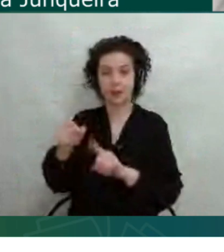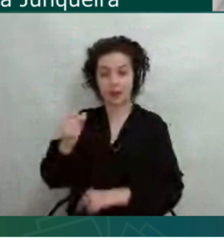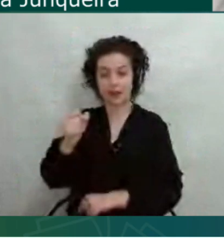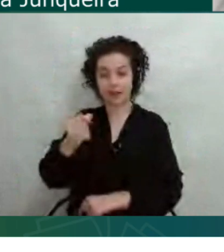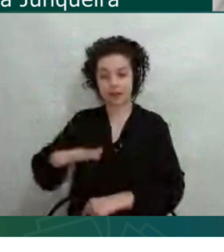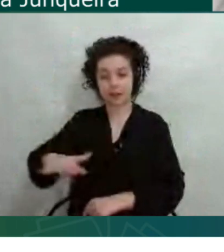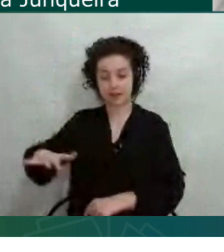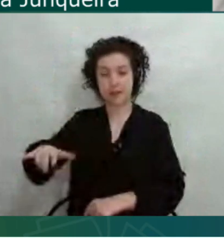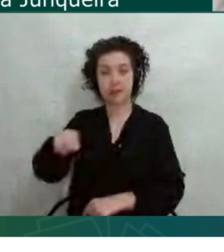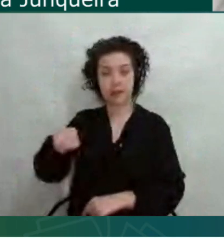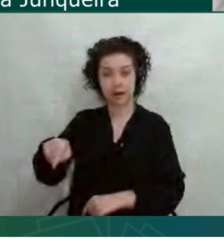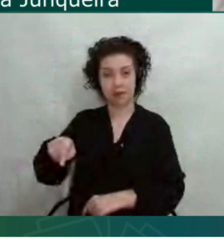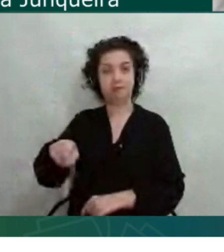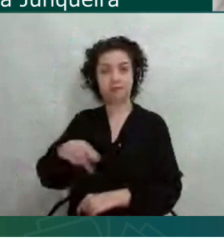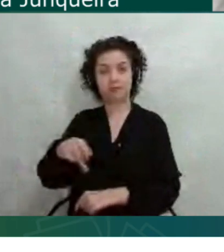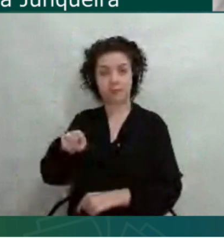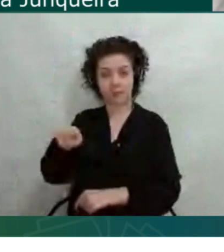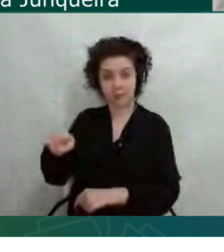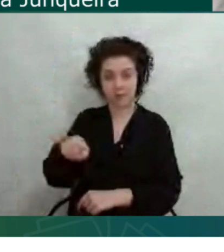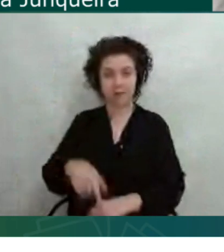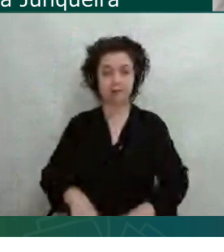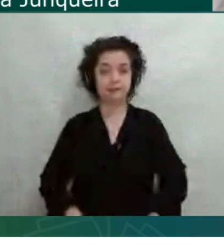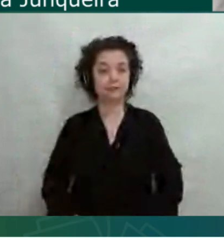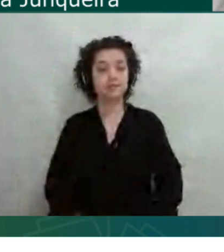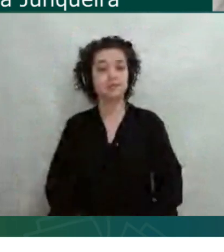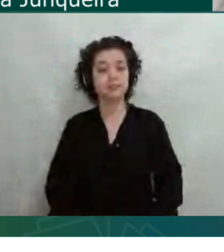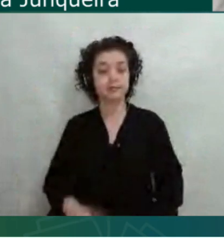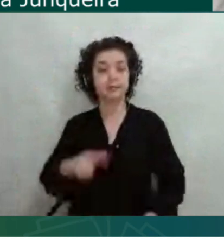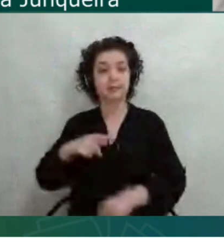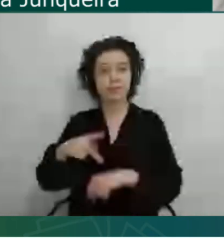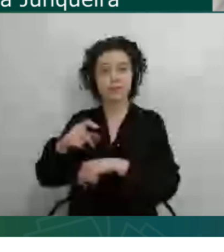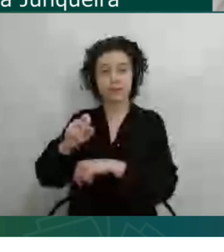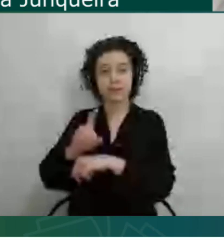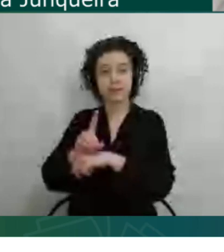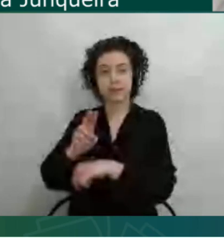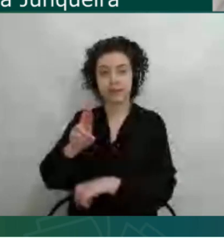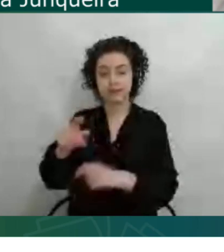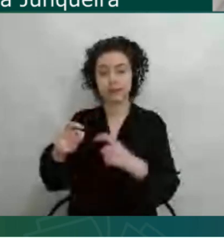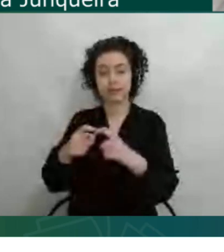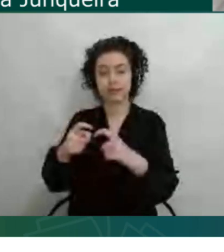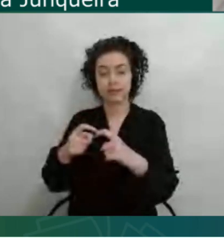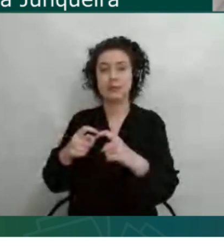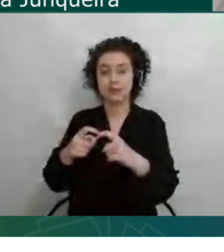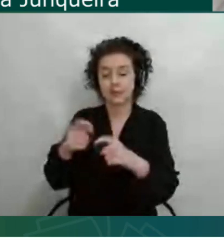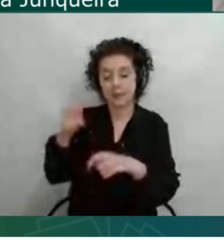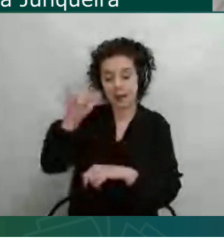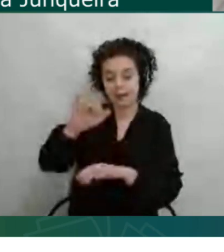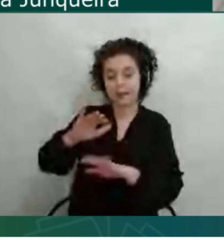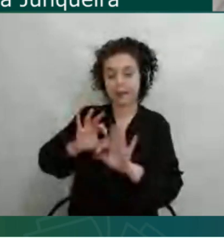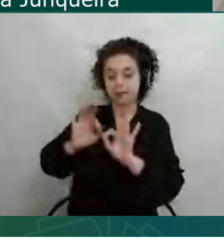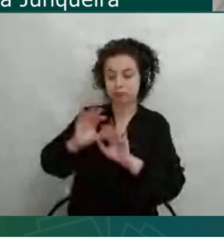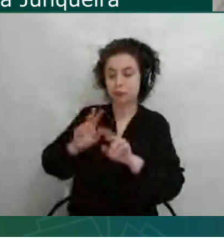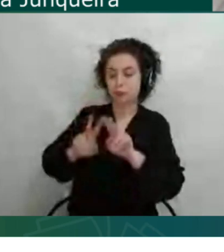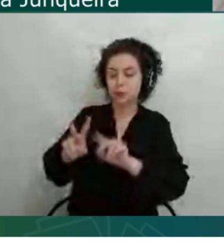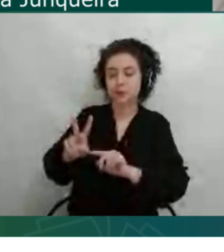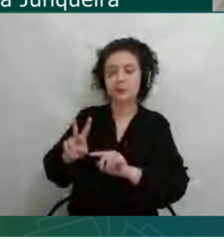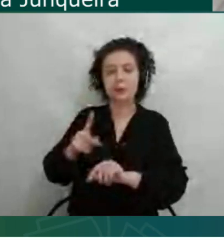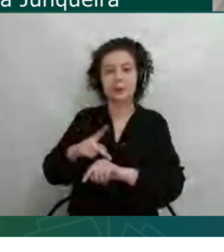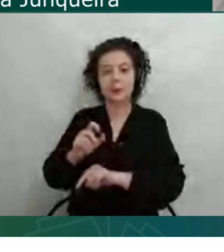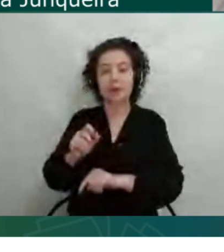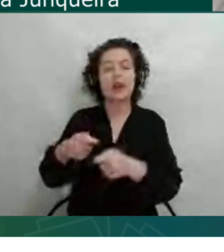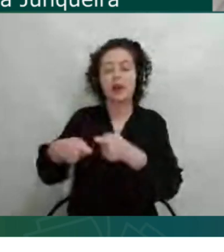que ela tem um pós-doutorado, né, em medicina preventiva, enfim, um pós-doutorado, pós-doutorado em economia e